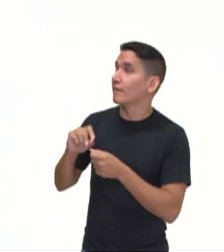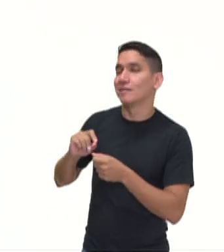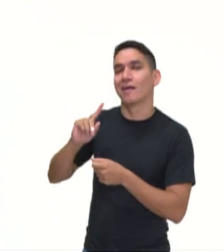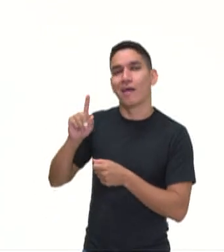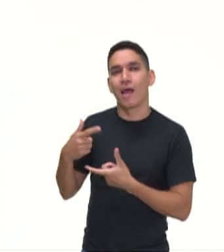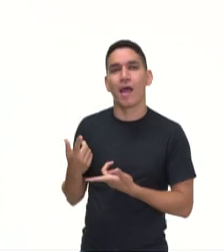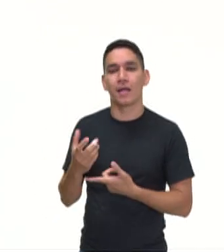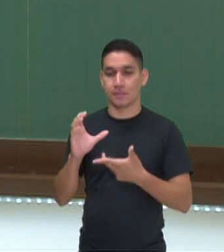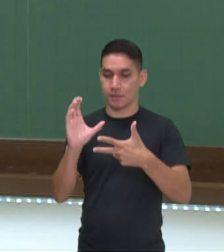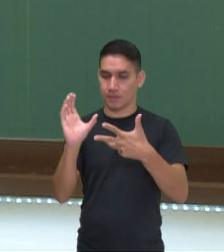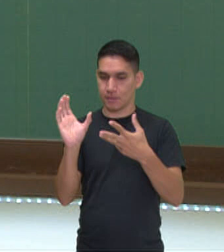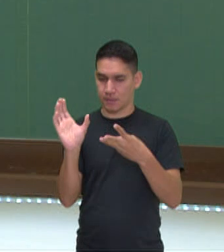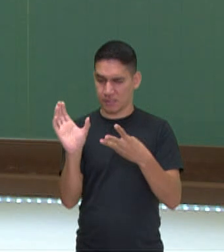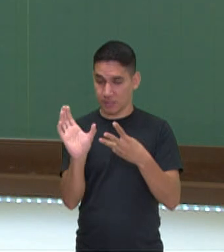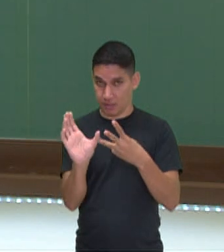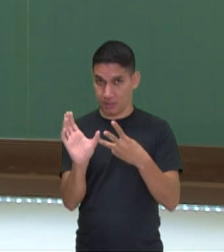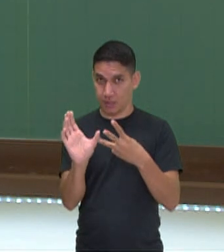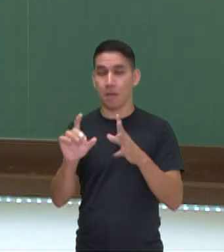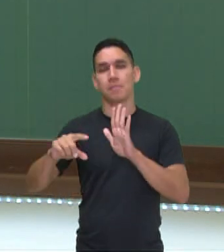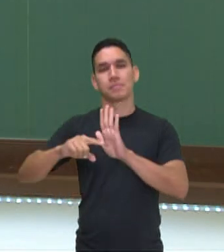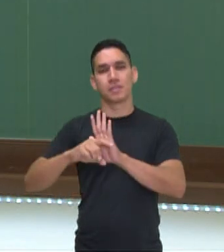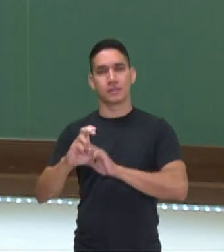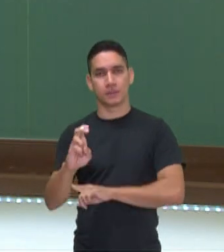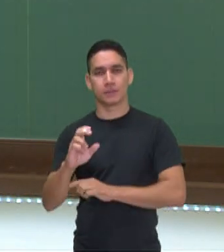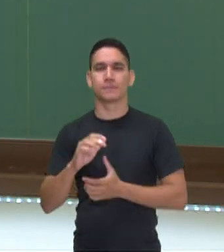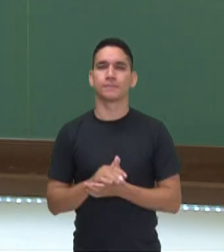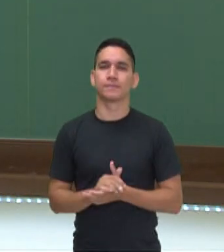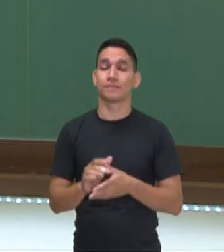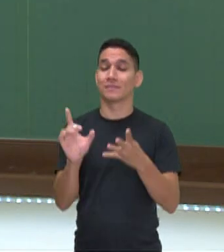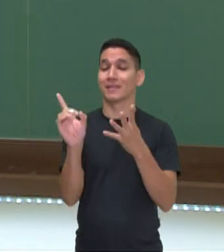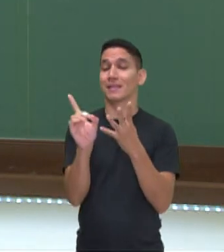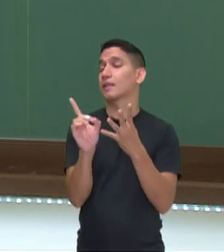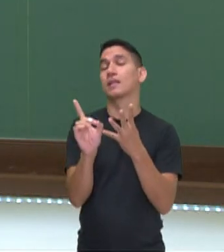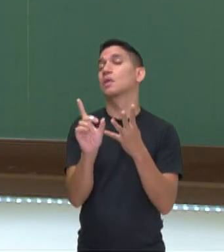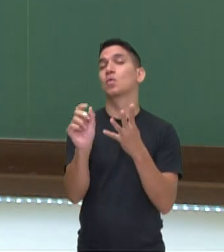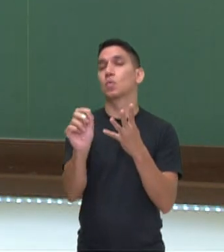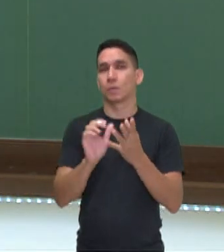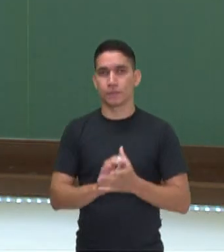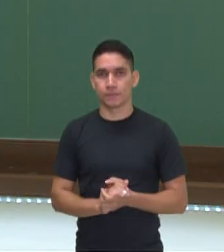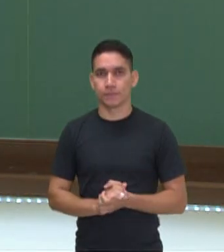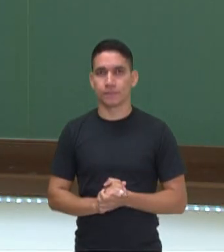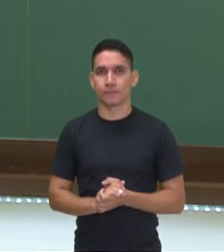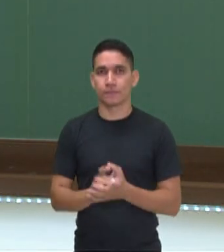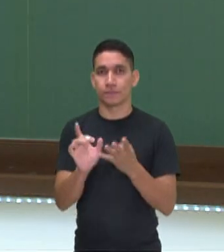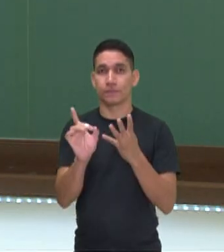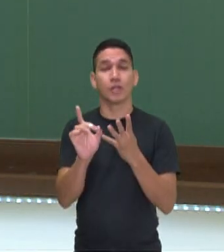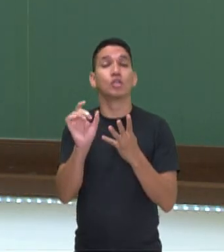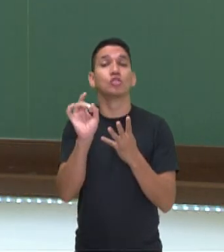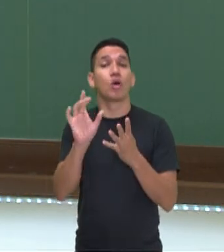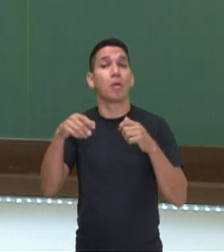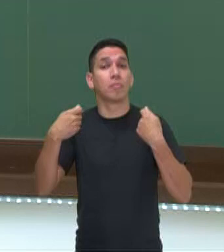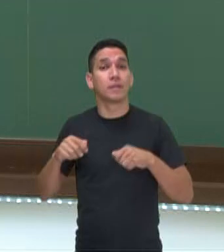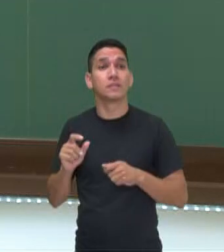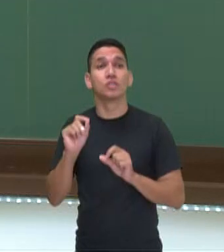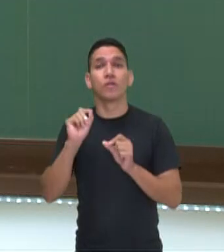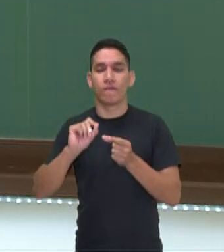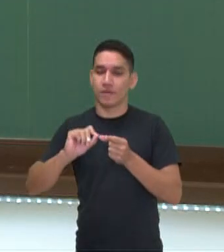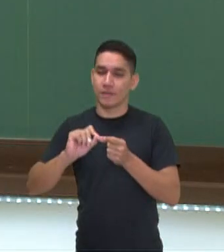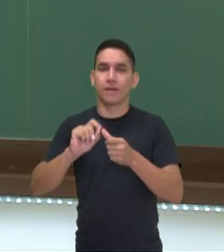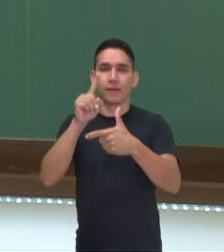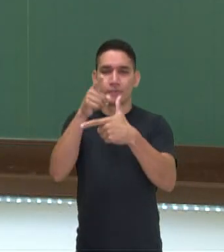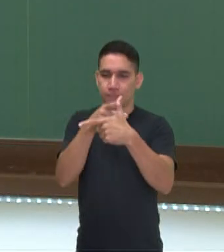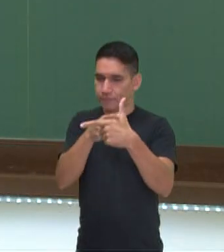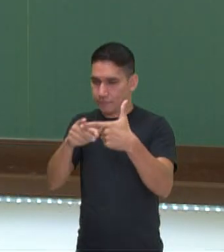nossa letras e Vale menos cinco e a letra D então a letra D é só eu efetuar a